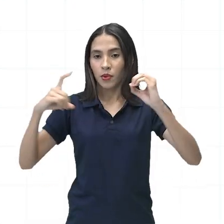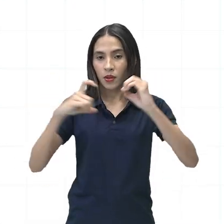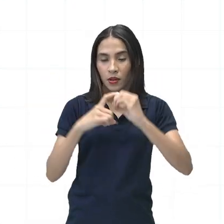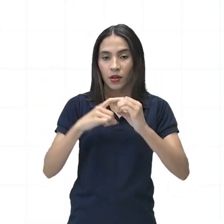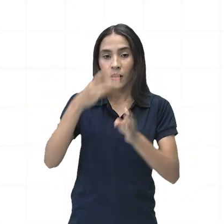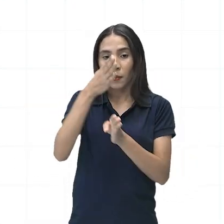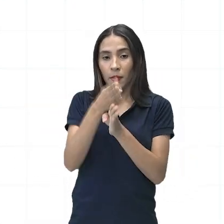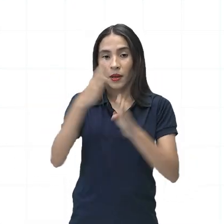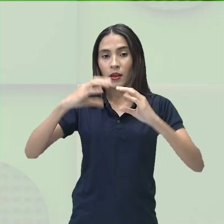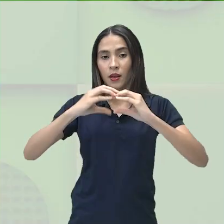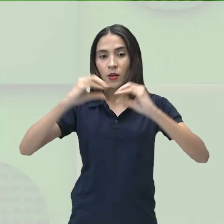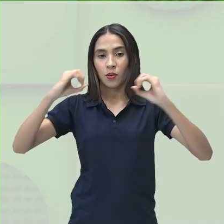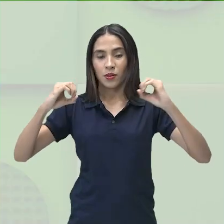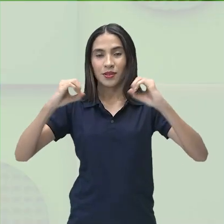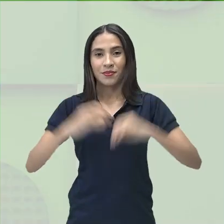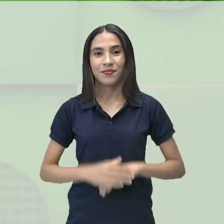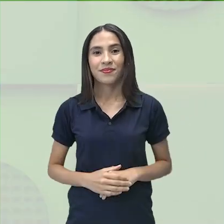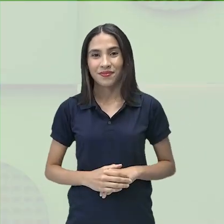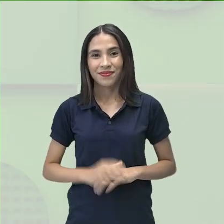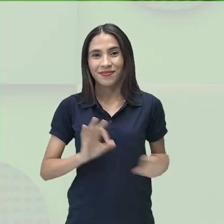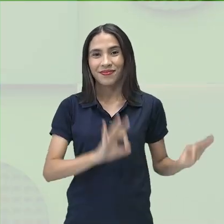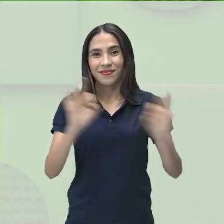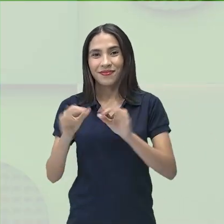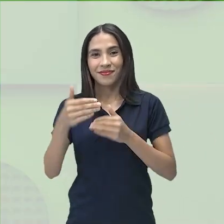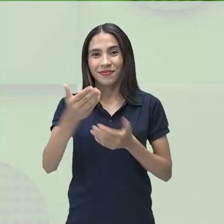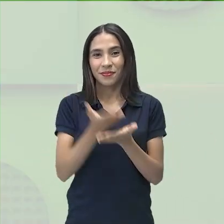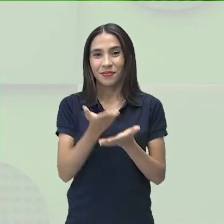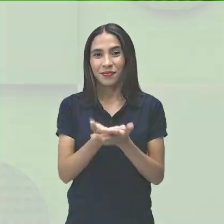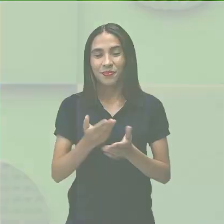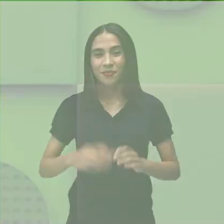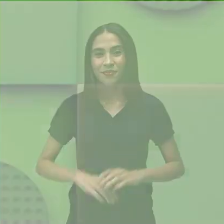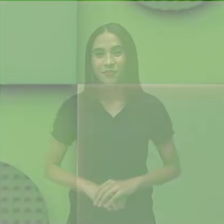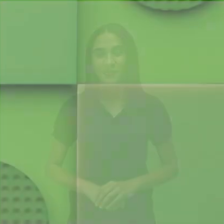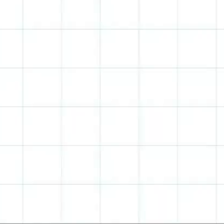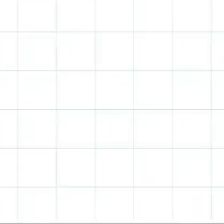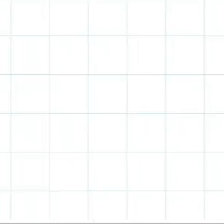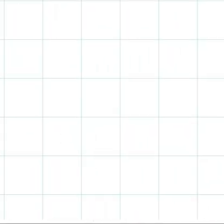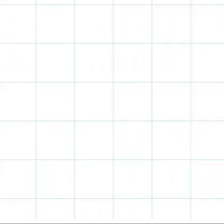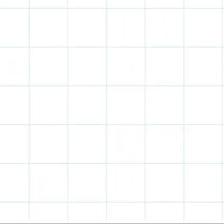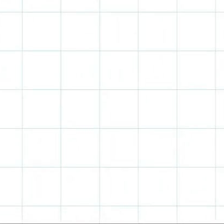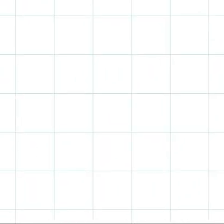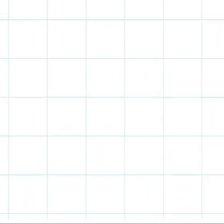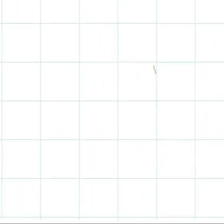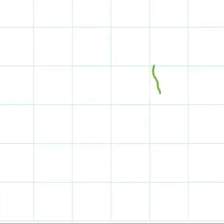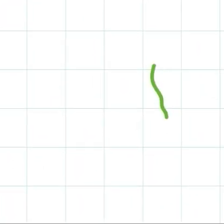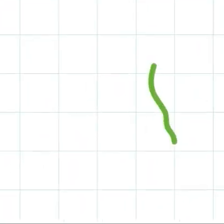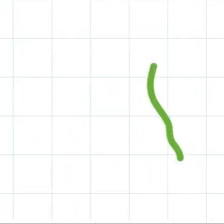gametas, meiose. Então vamos à nossa aula?